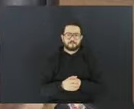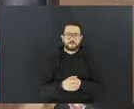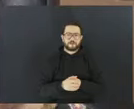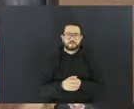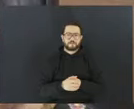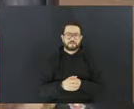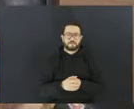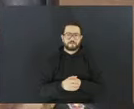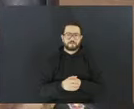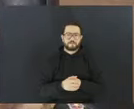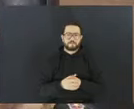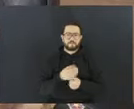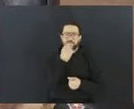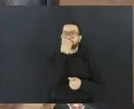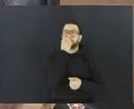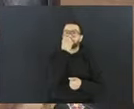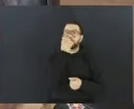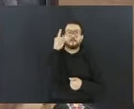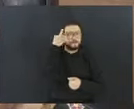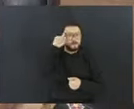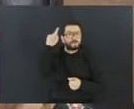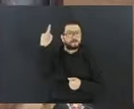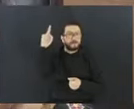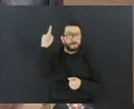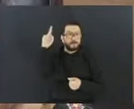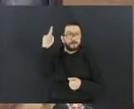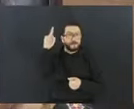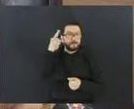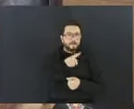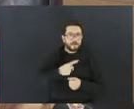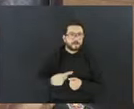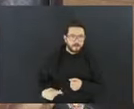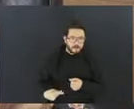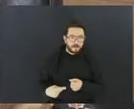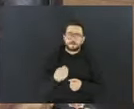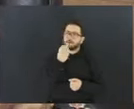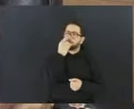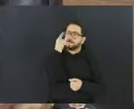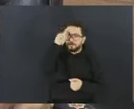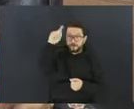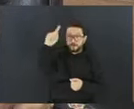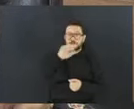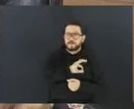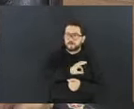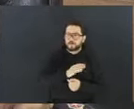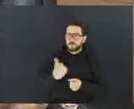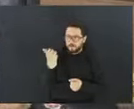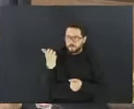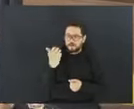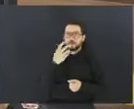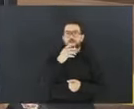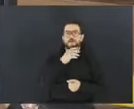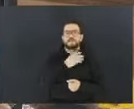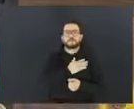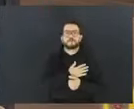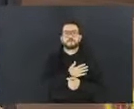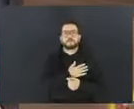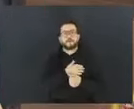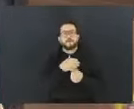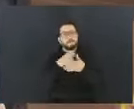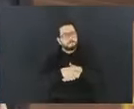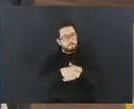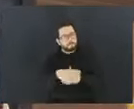Bom dia, presidente. Bom dia aí ao comandante Hudson. Em nome do senhor, eu quero cumprimentar todos os policiais do estado do Paraná que